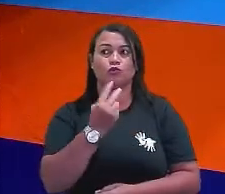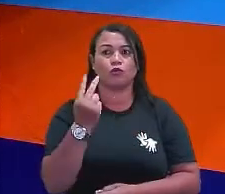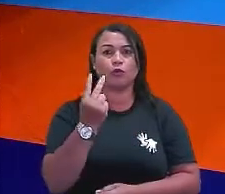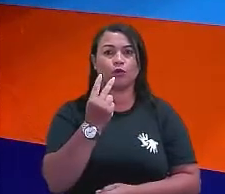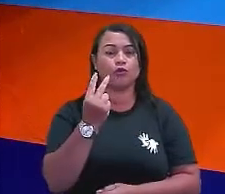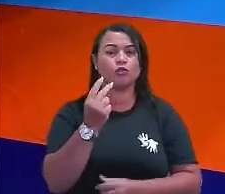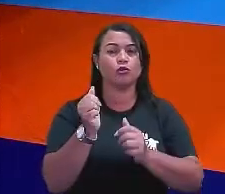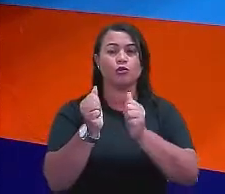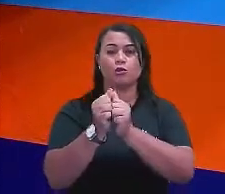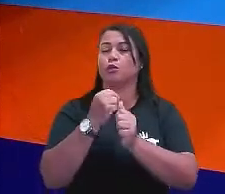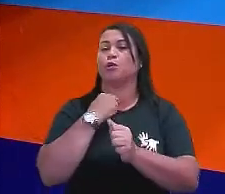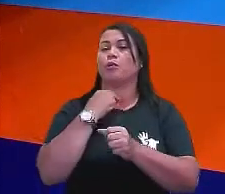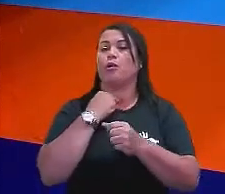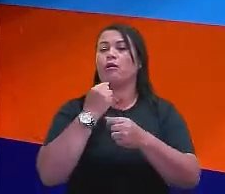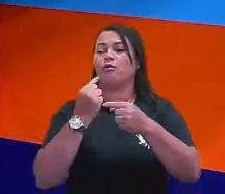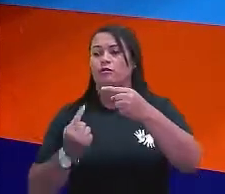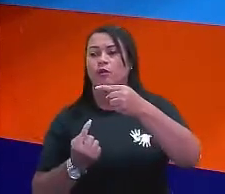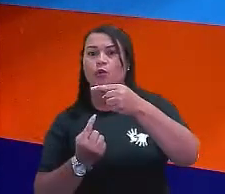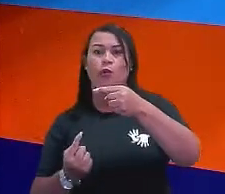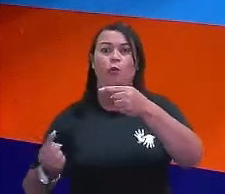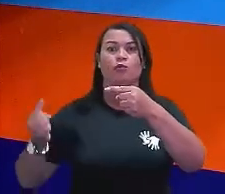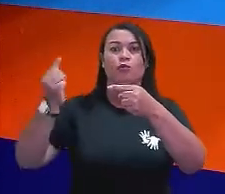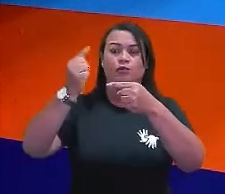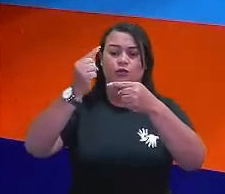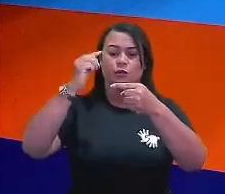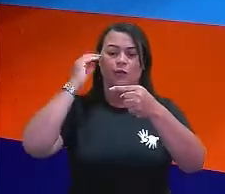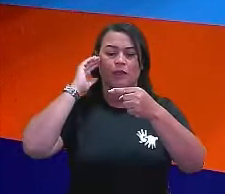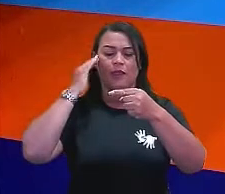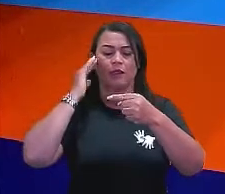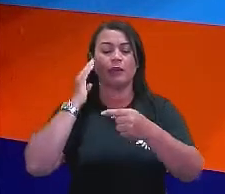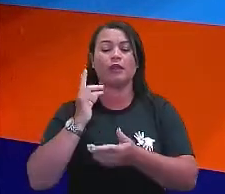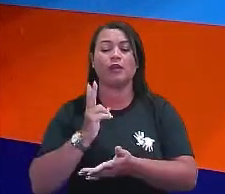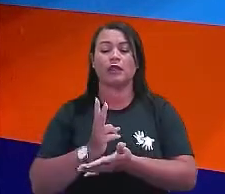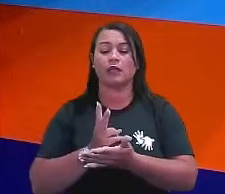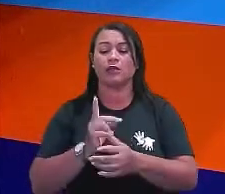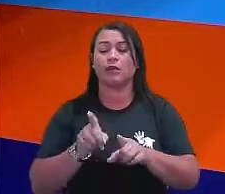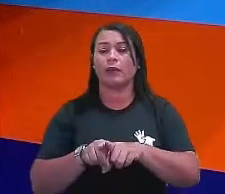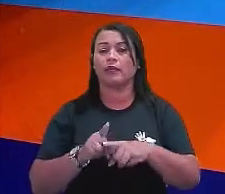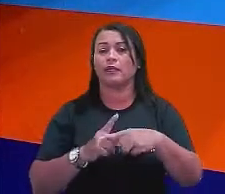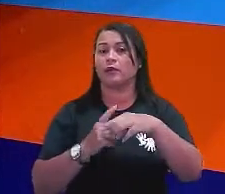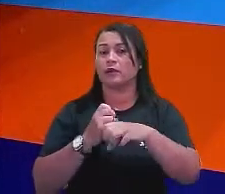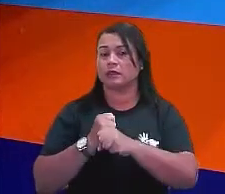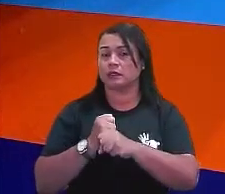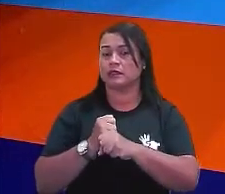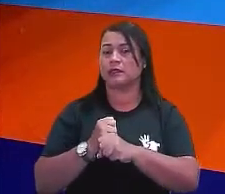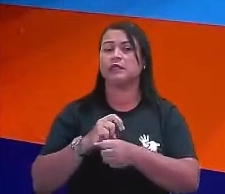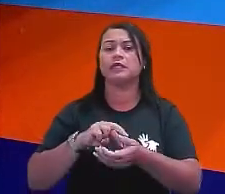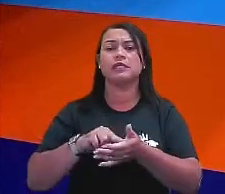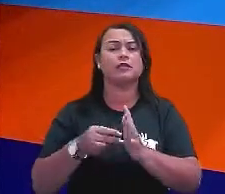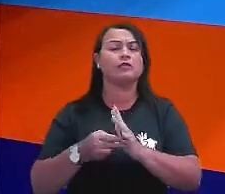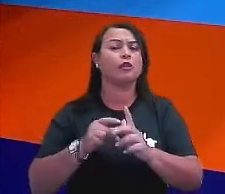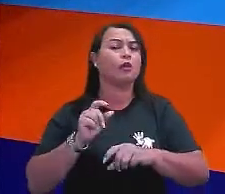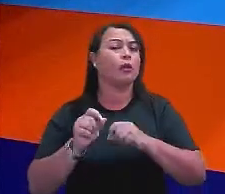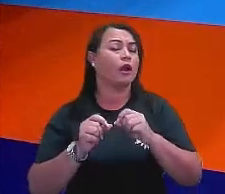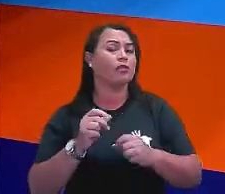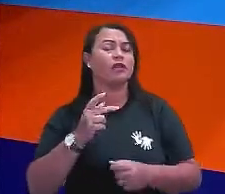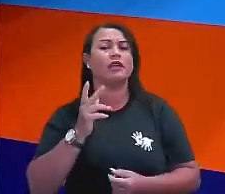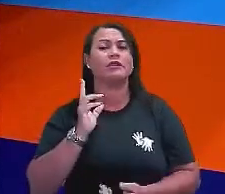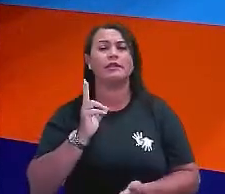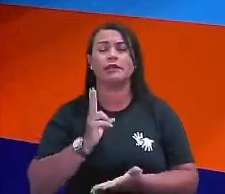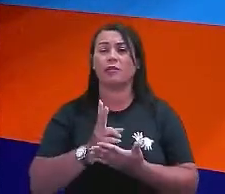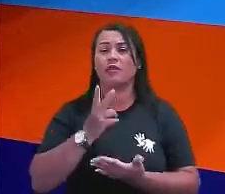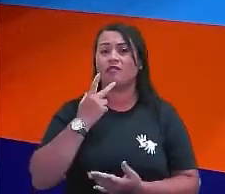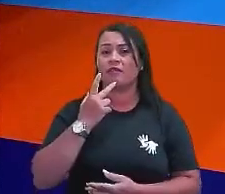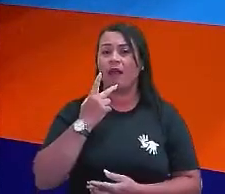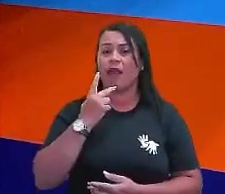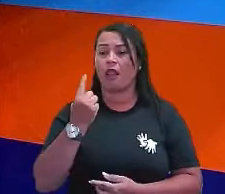desce um, sobe outro, né? Então, a adição com reserva ou reagrupamento, ela também é conhecida como aquela que a gente fala,